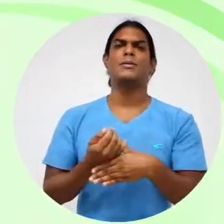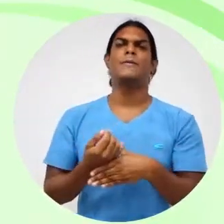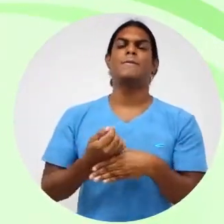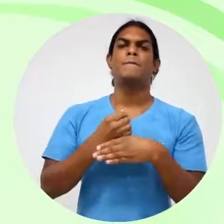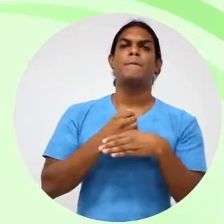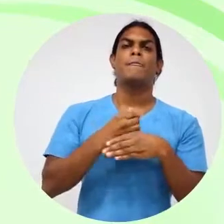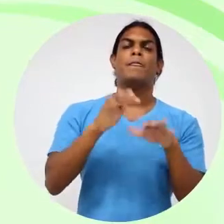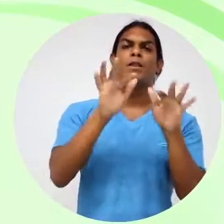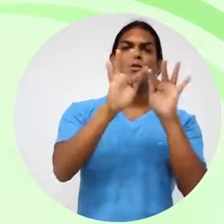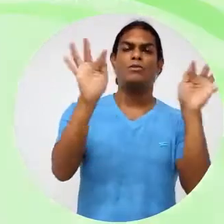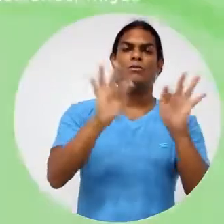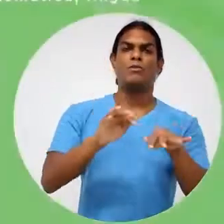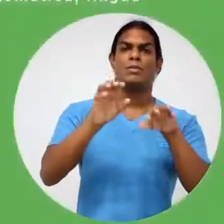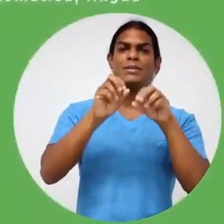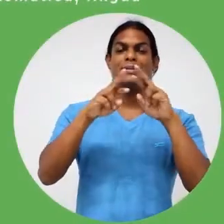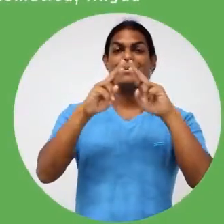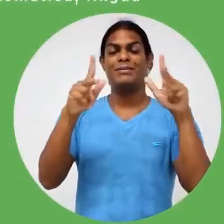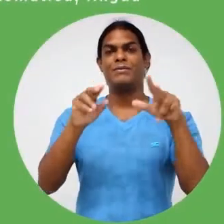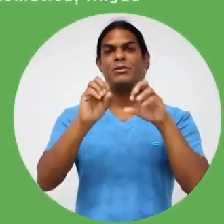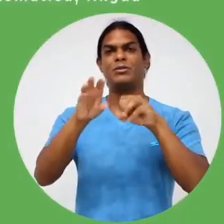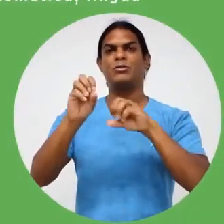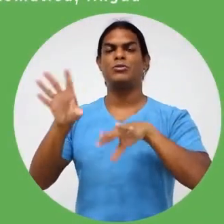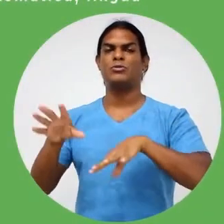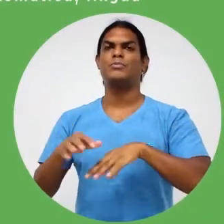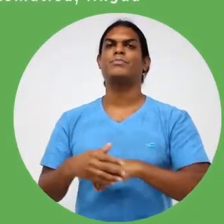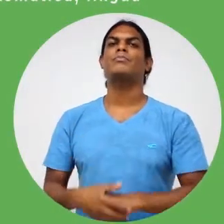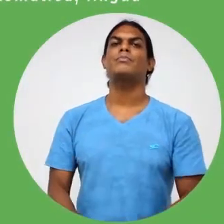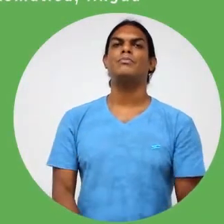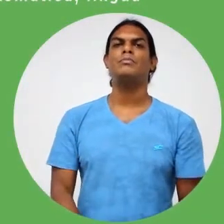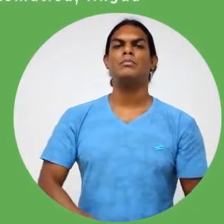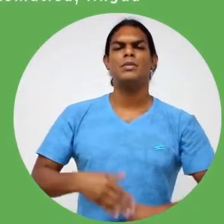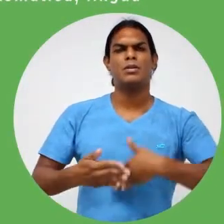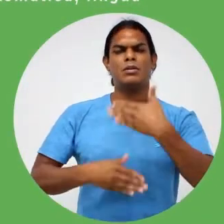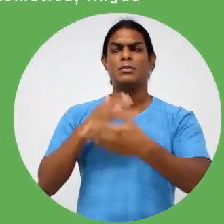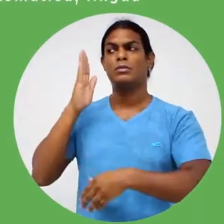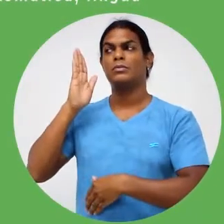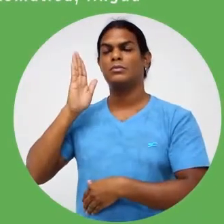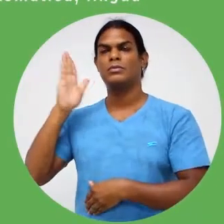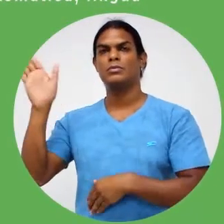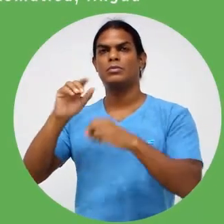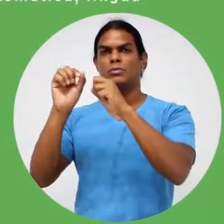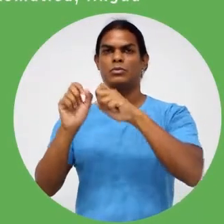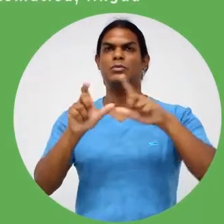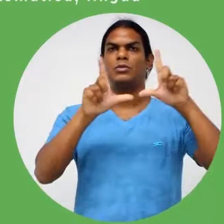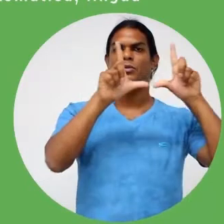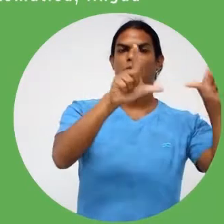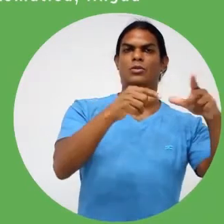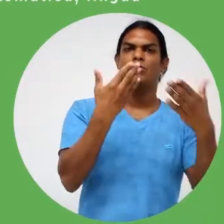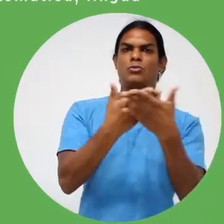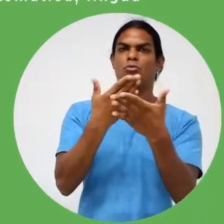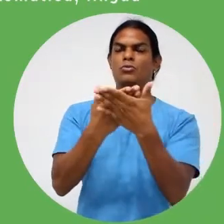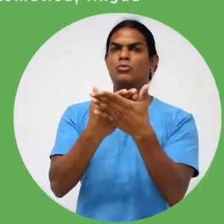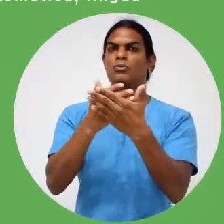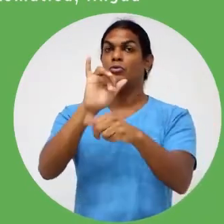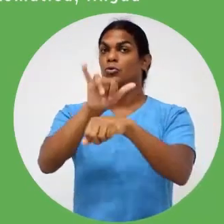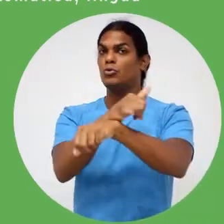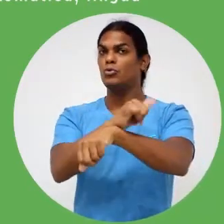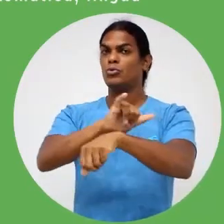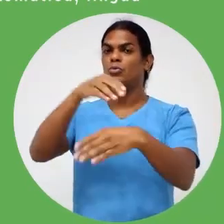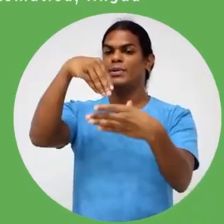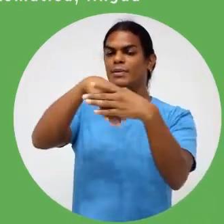versões. Adiantando mais um pouco, e de acordo aí com o nosso quadro, vamos explorar um pouquinho o YouTube em sala de aula.